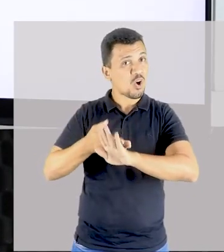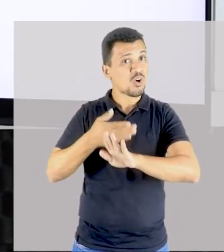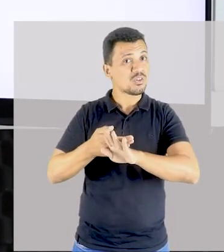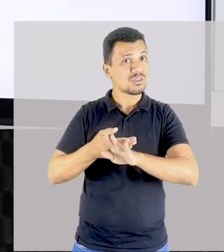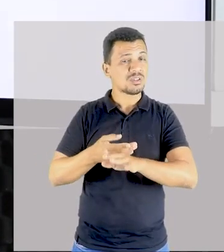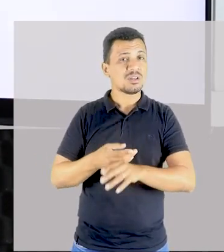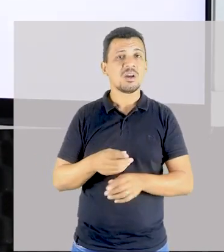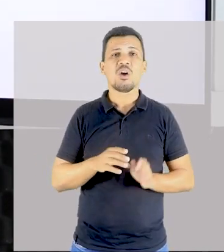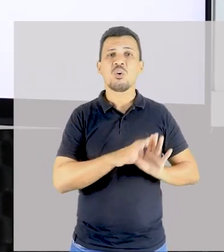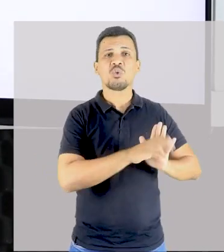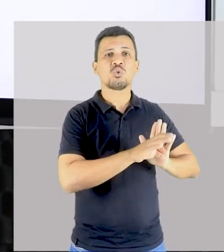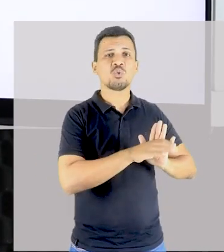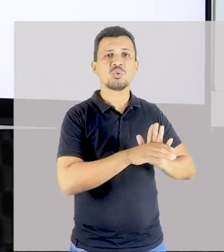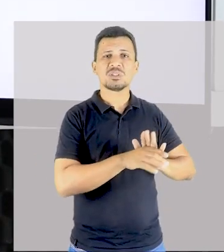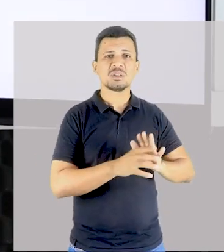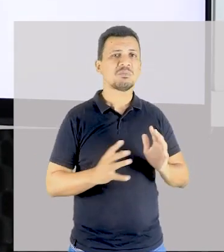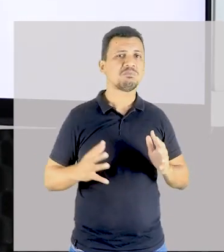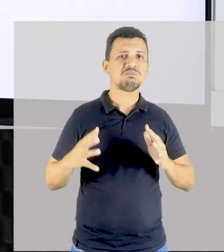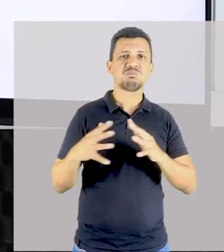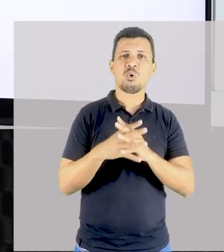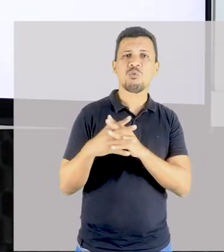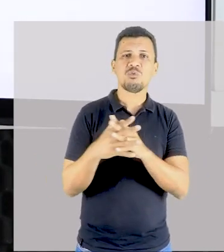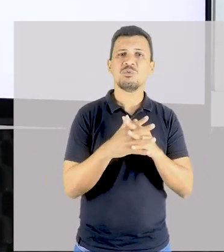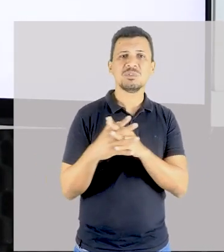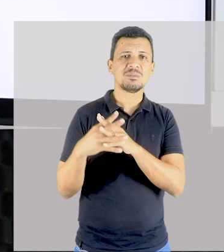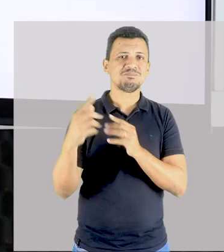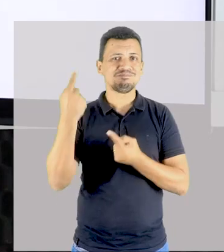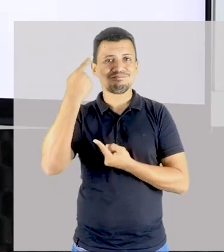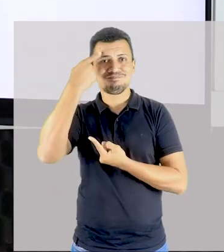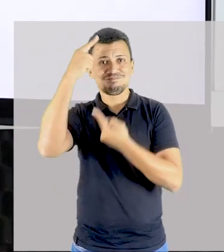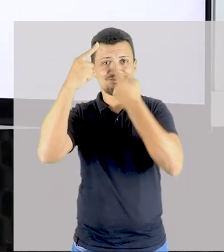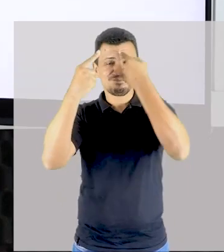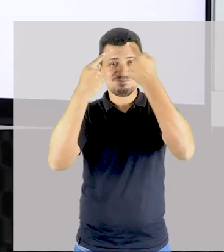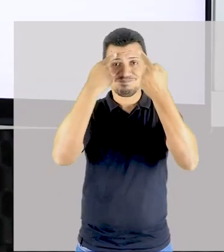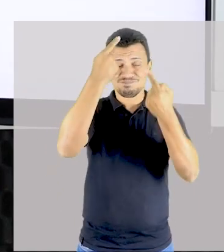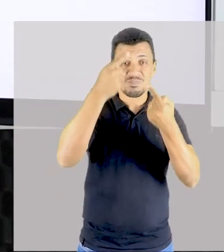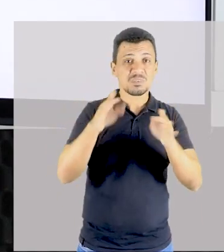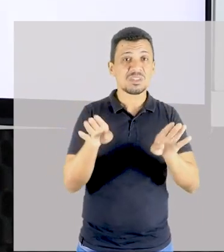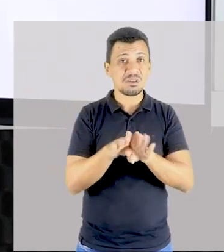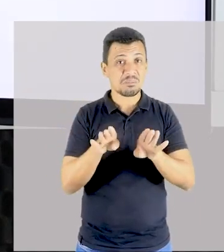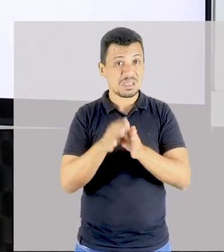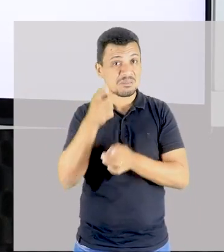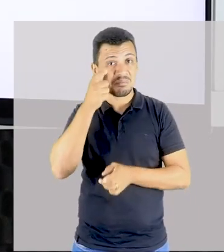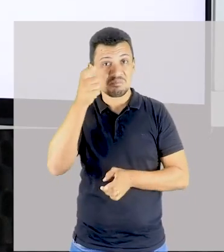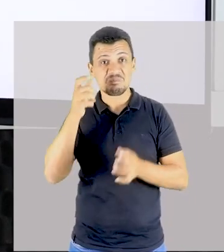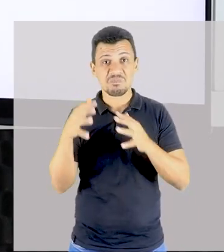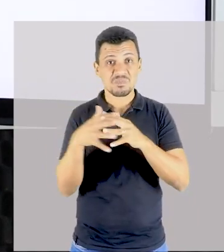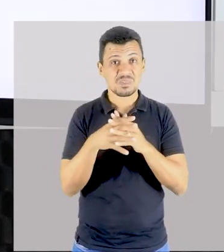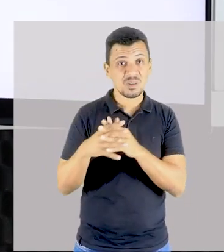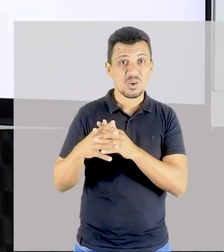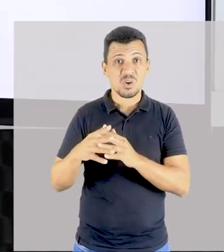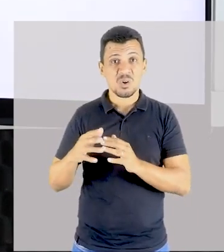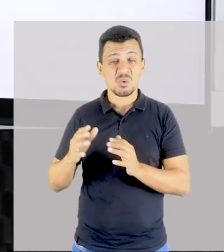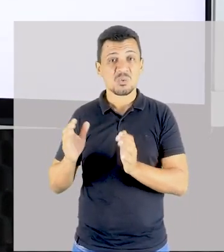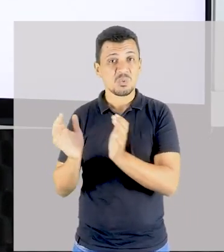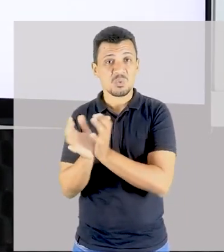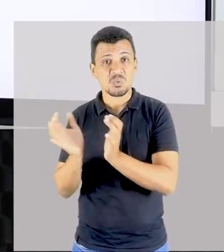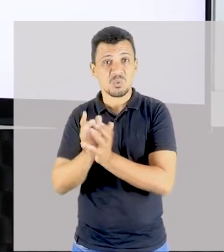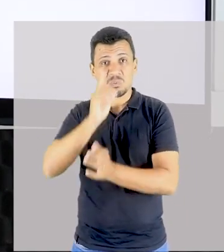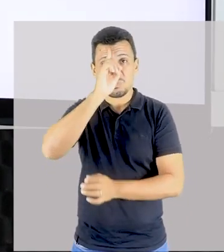conceito ela também é um conflito ideológico ela também é um conflito de interesse entre grupos dominantes e grupos